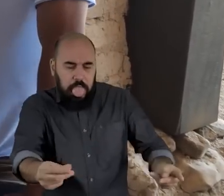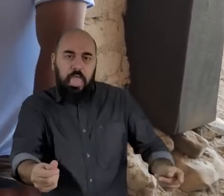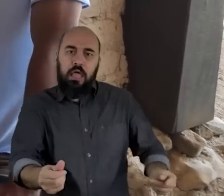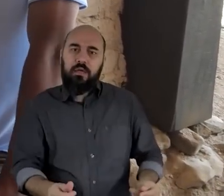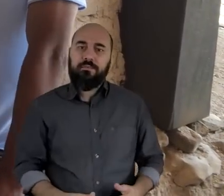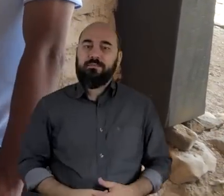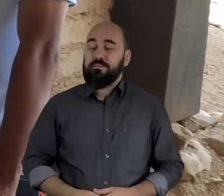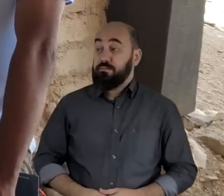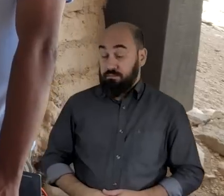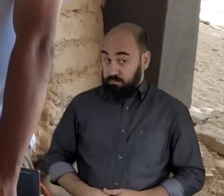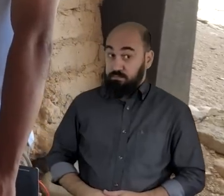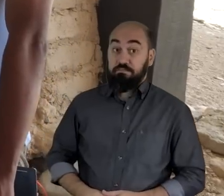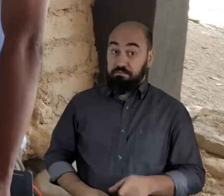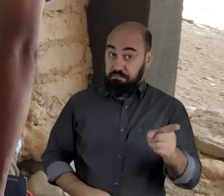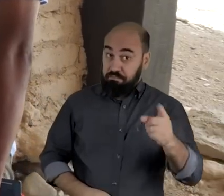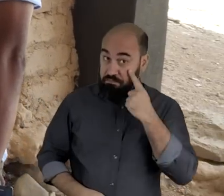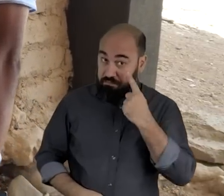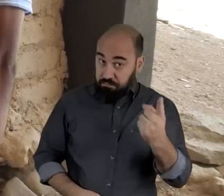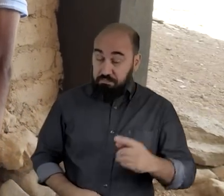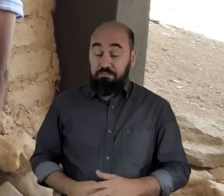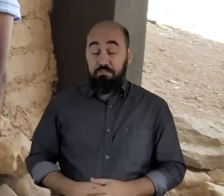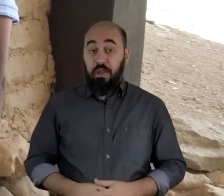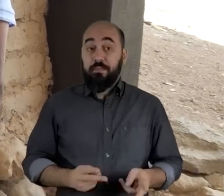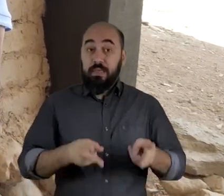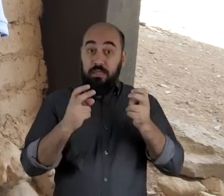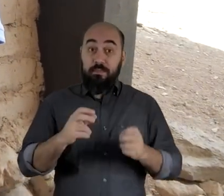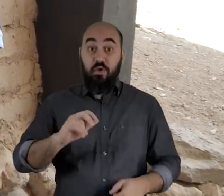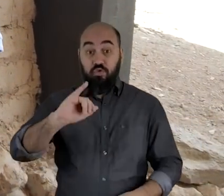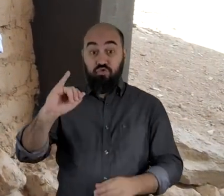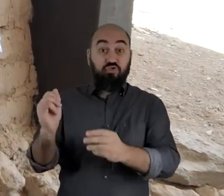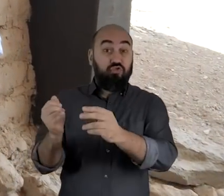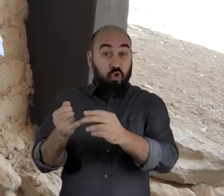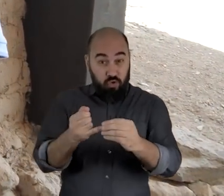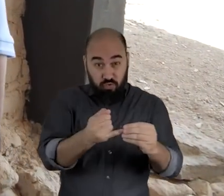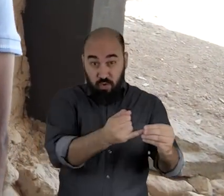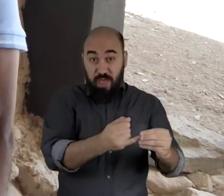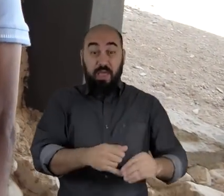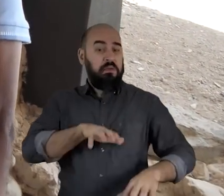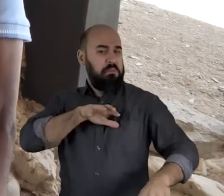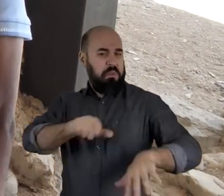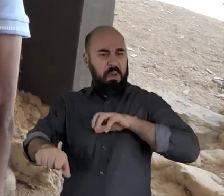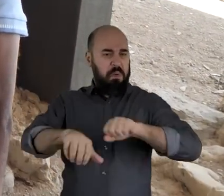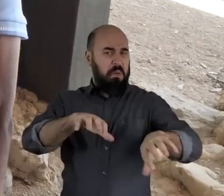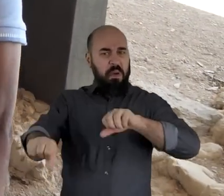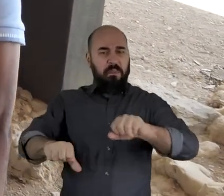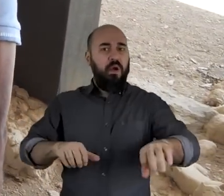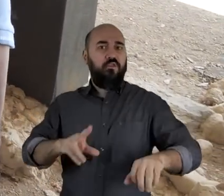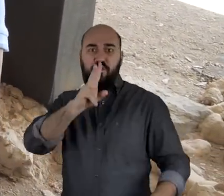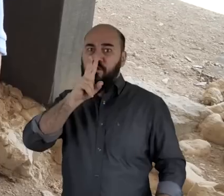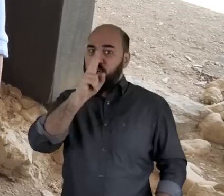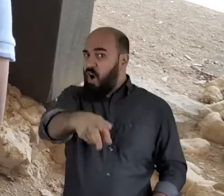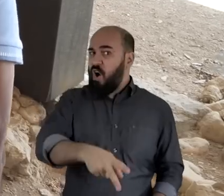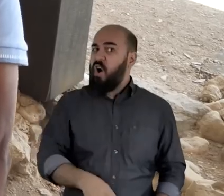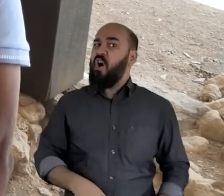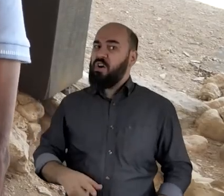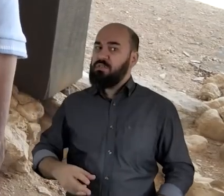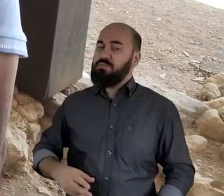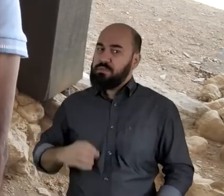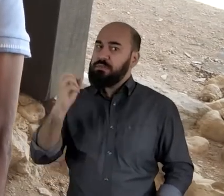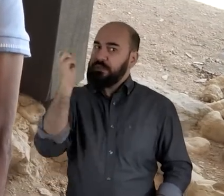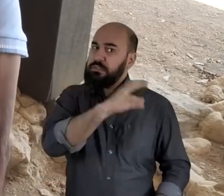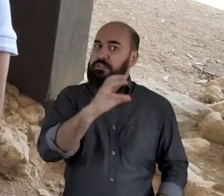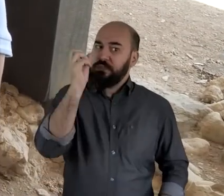a destruição causada por Josué foi algo realmente furioso, com grande fúria. Mais uma vez eu repito, olha como é